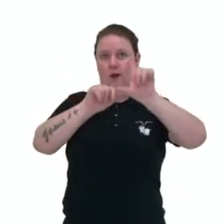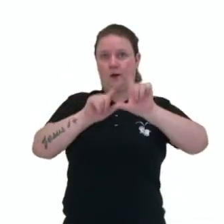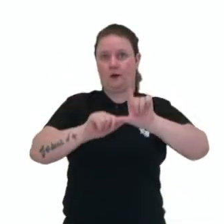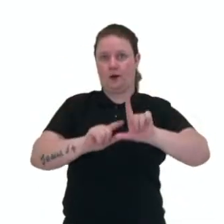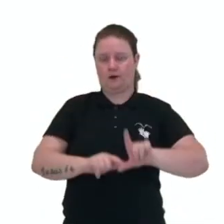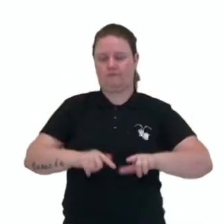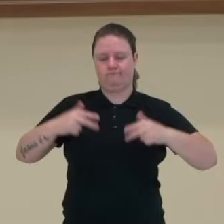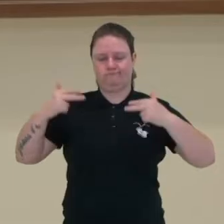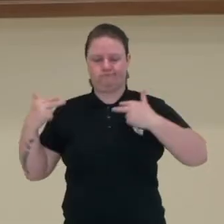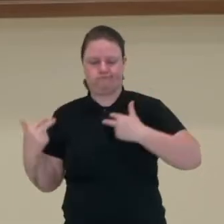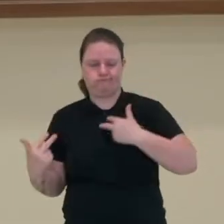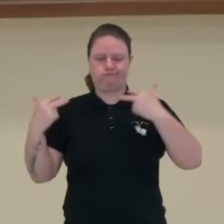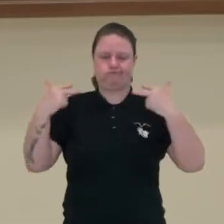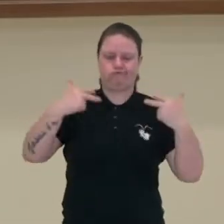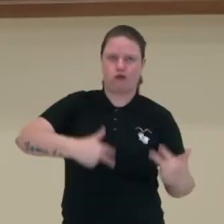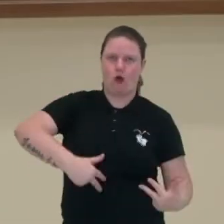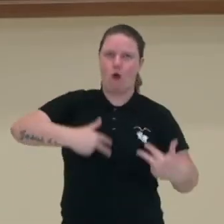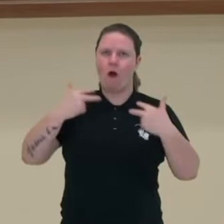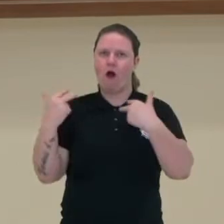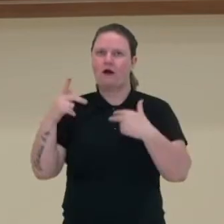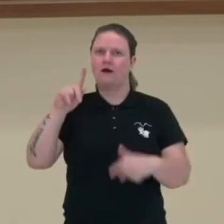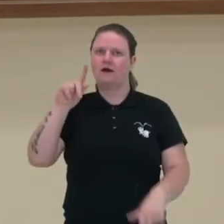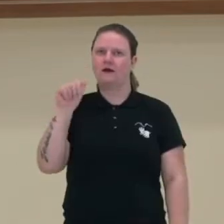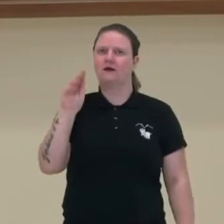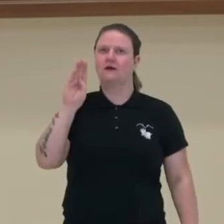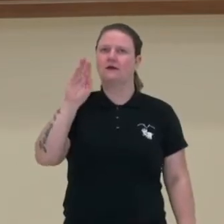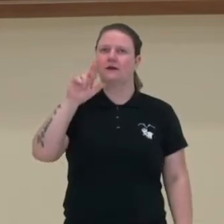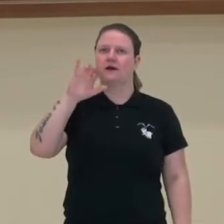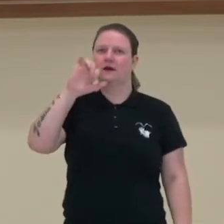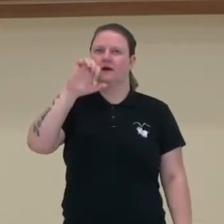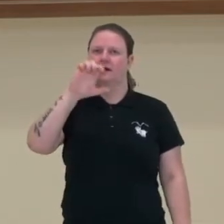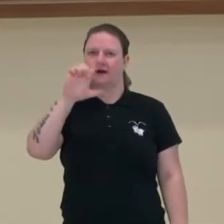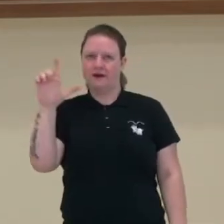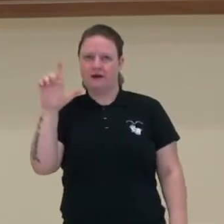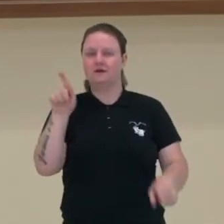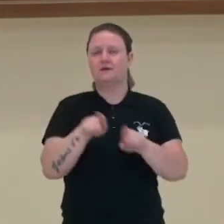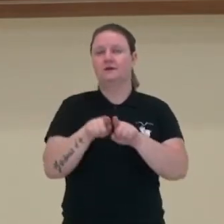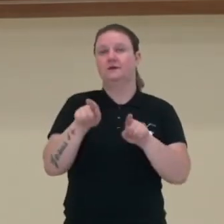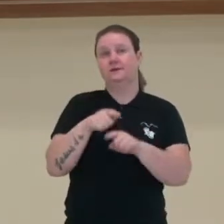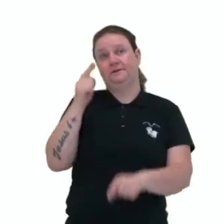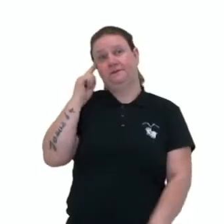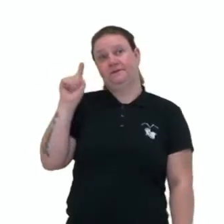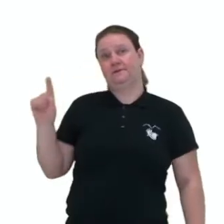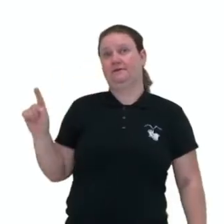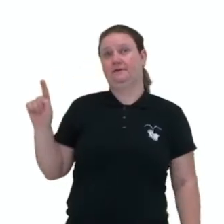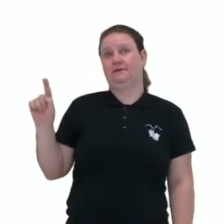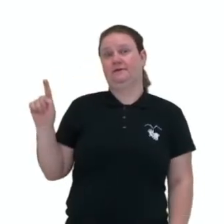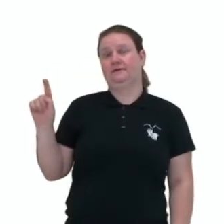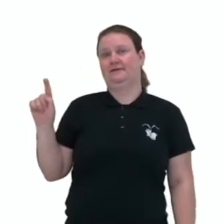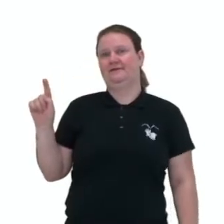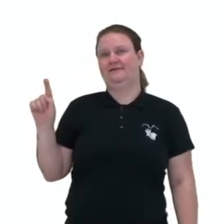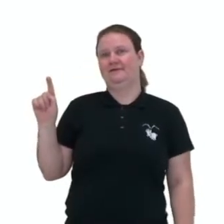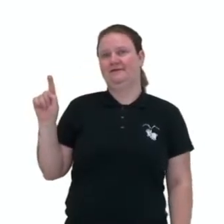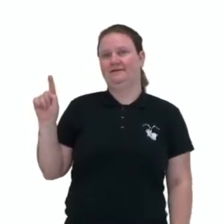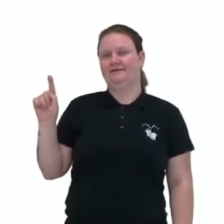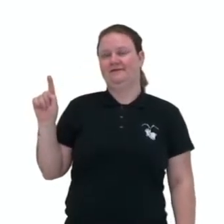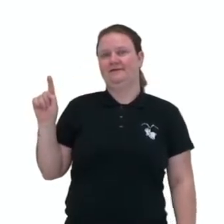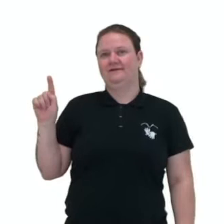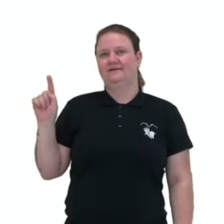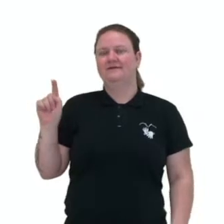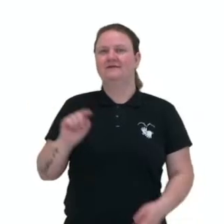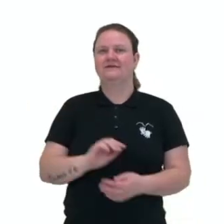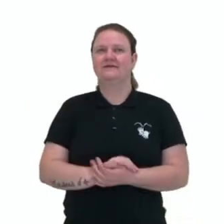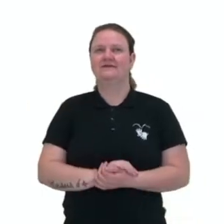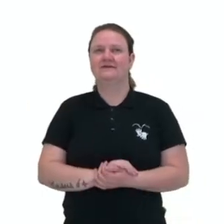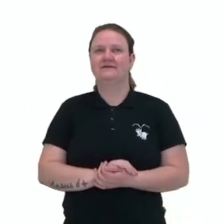do rapper e autor brasileiro Gabriel Pensador. Ele diz o seguinte: quem trabalha e mata a fome não come o pão